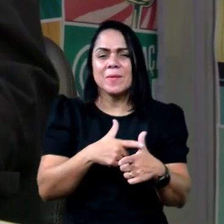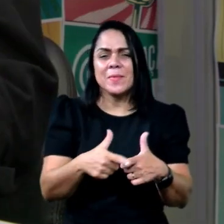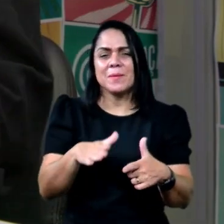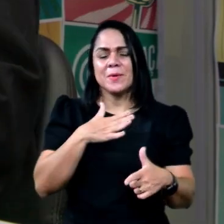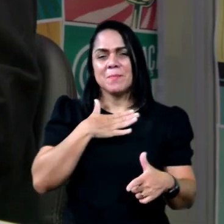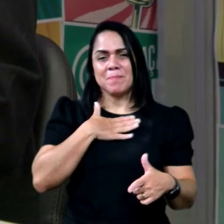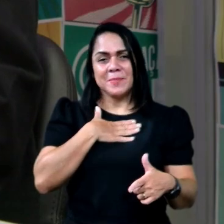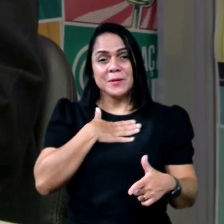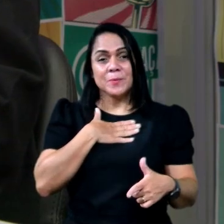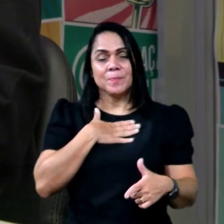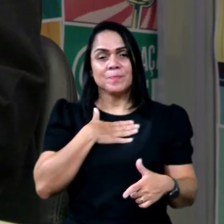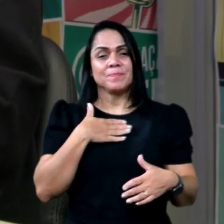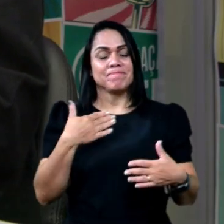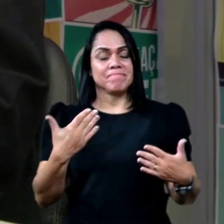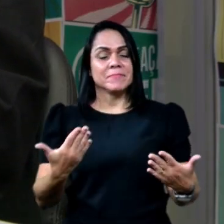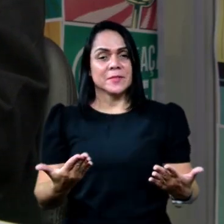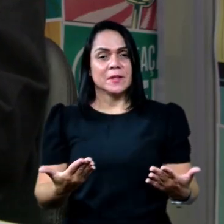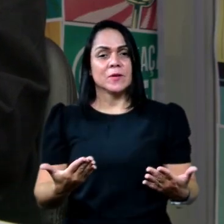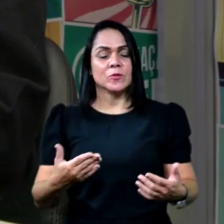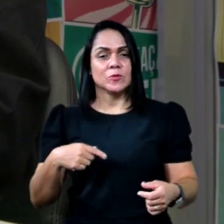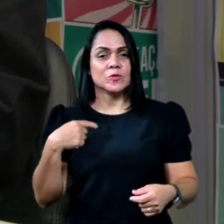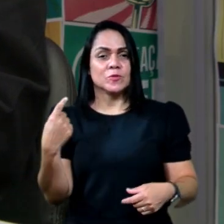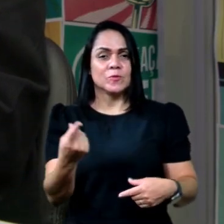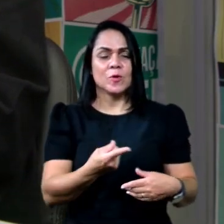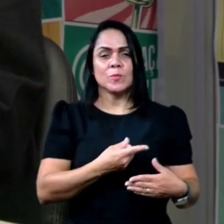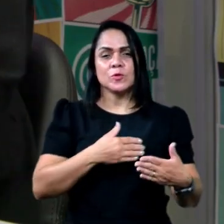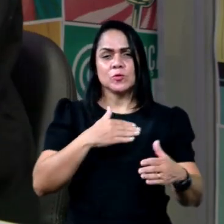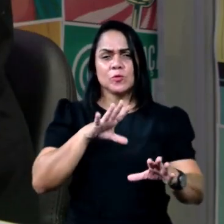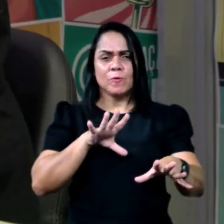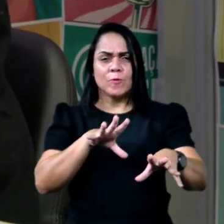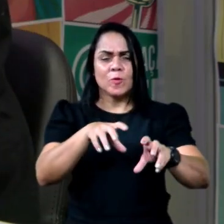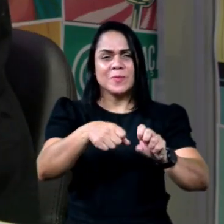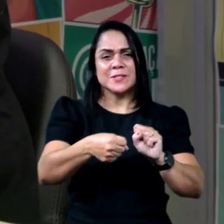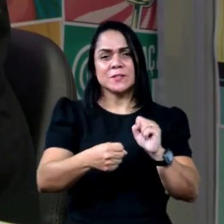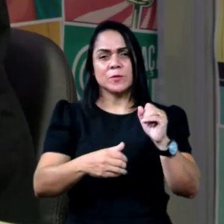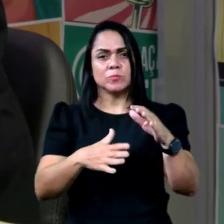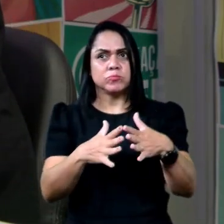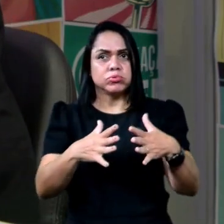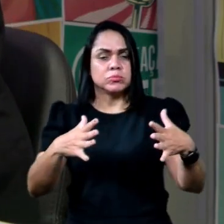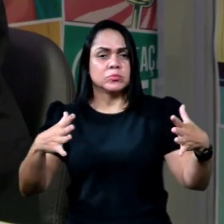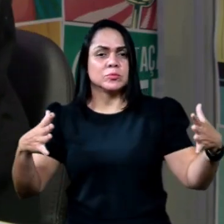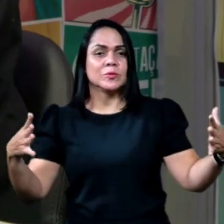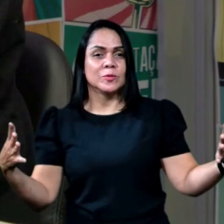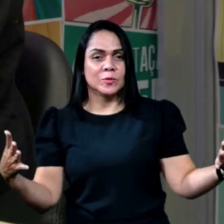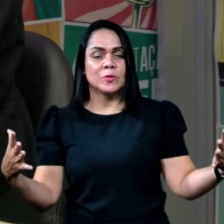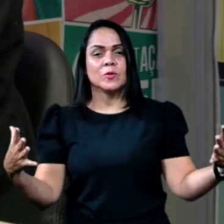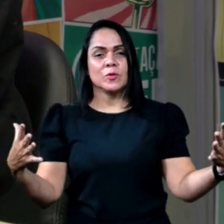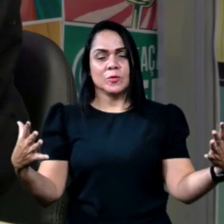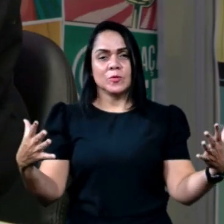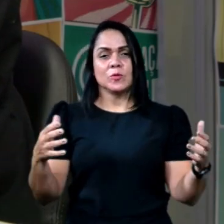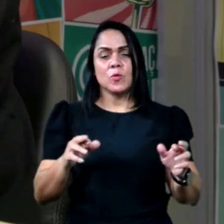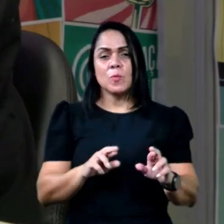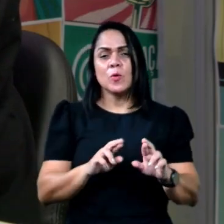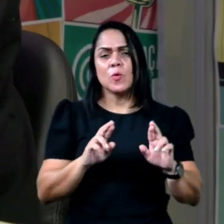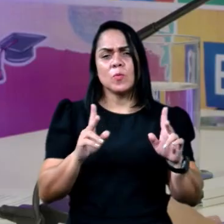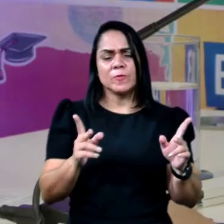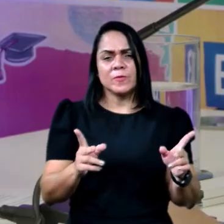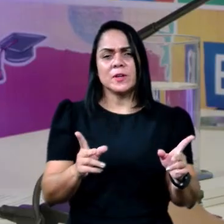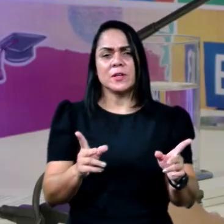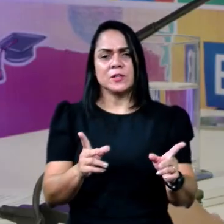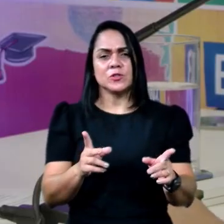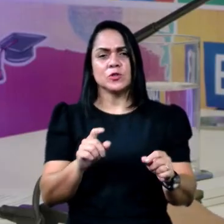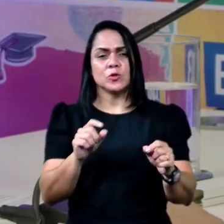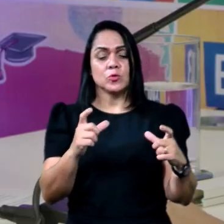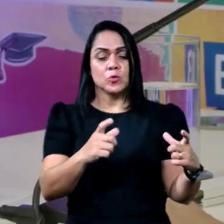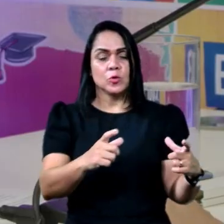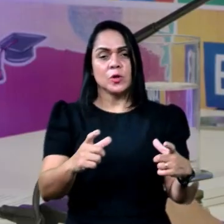a comida. Então, a gente vai fazendo essa formação mais ampla, né? Buscando tirar ele desse lugar comum do cozinheiro. E eu vejo que